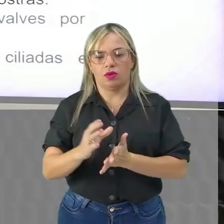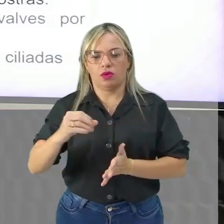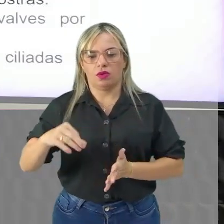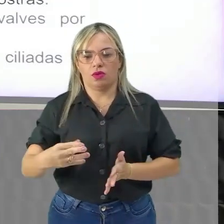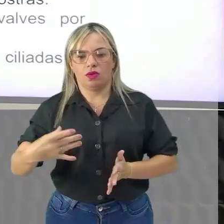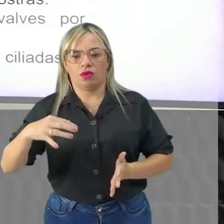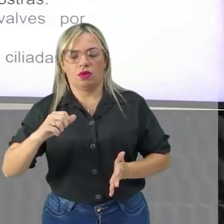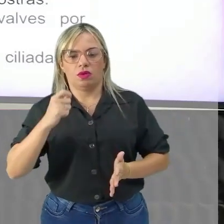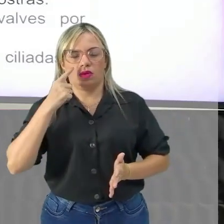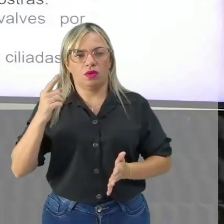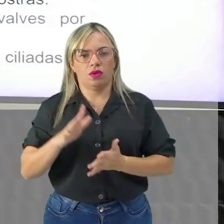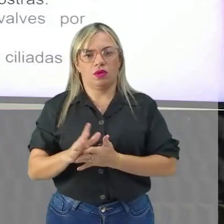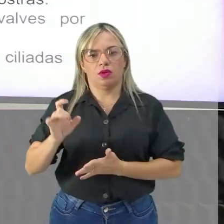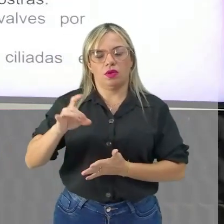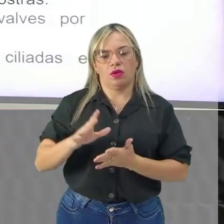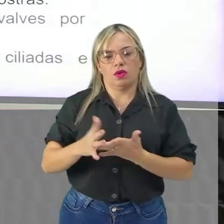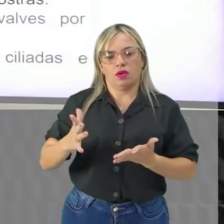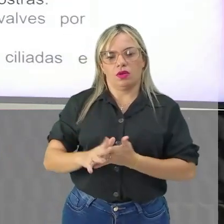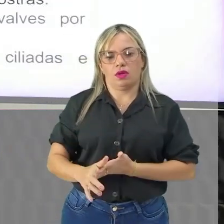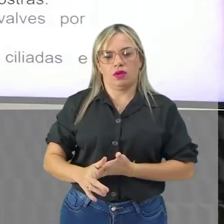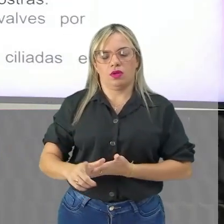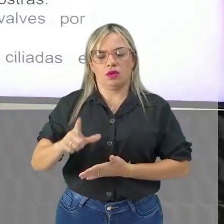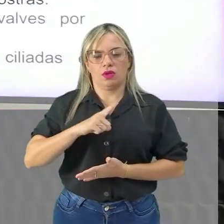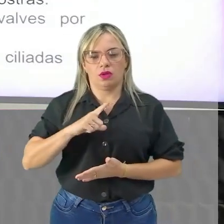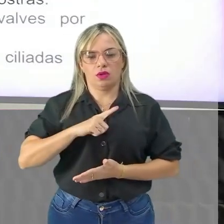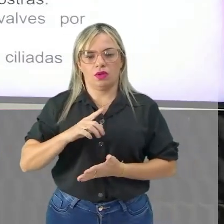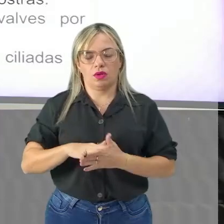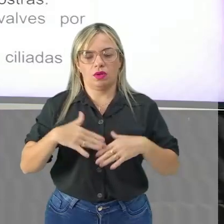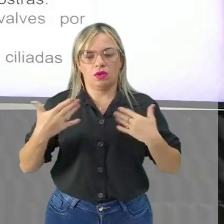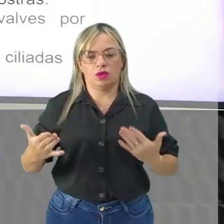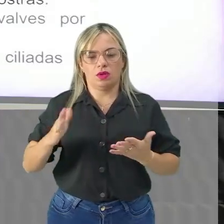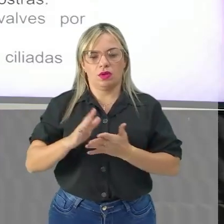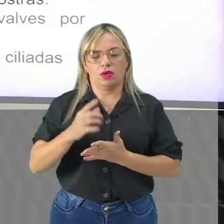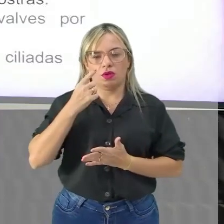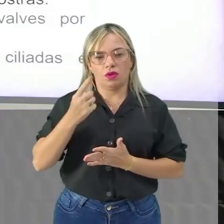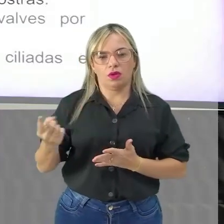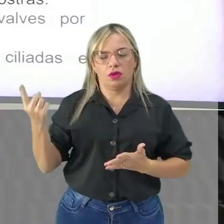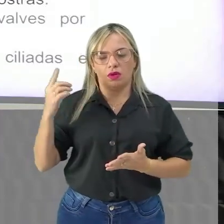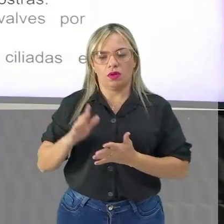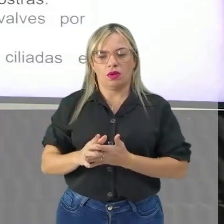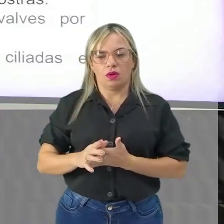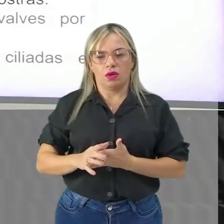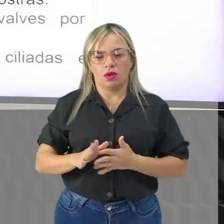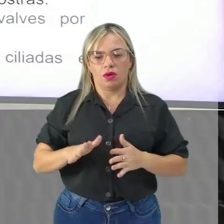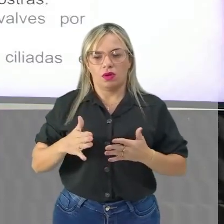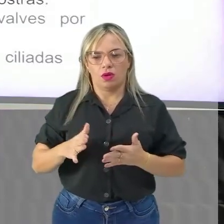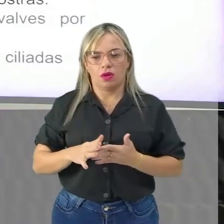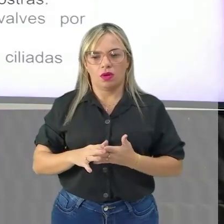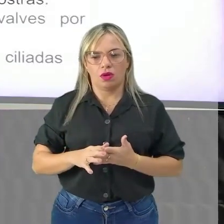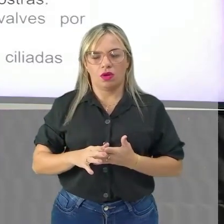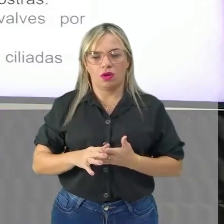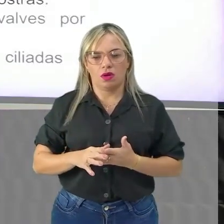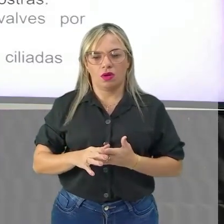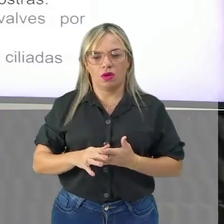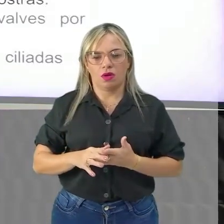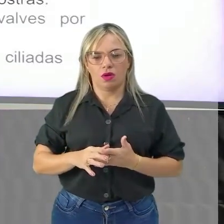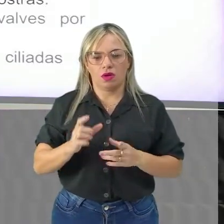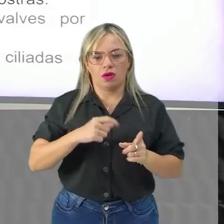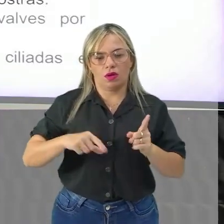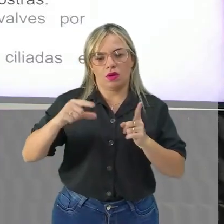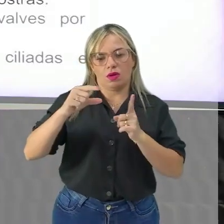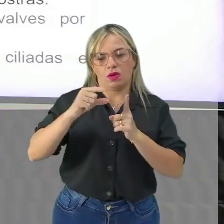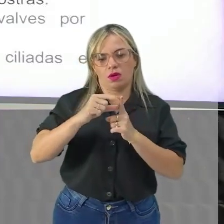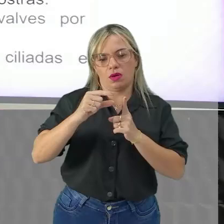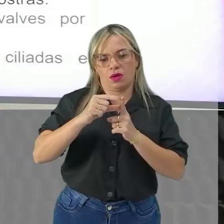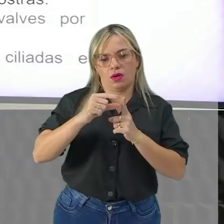os gastrópodes são aqueles que têm, como a gente, olhando aqui para a palavra, né, como eu